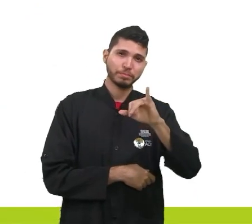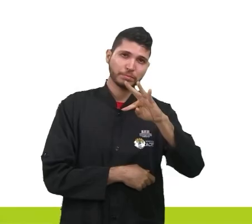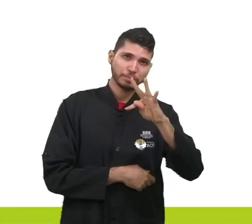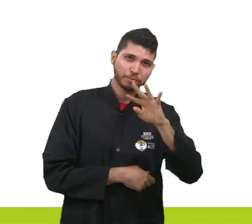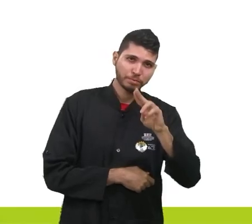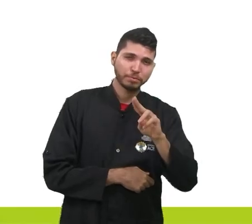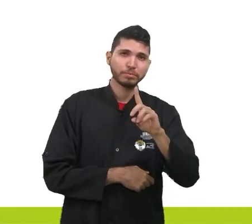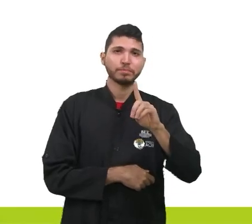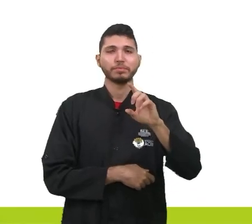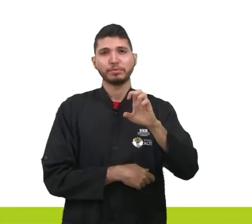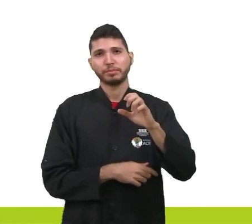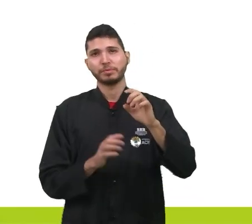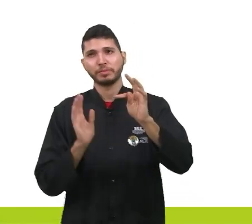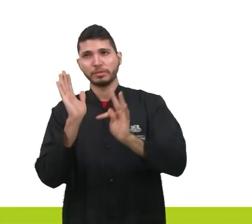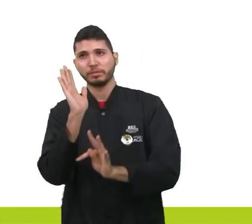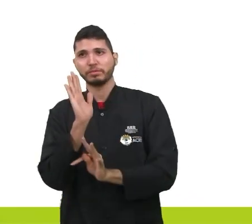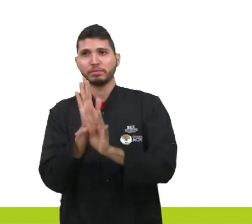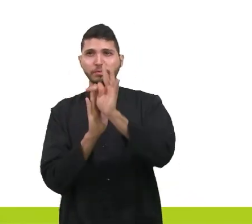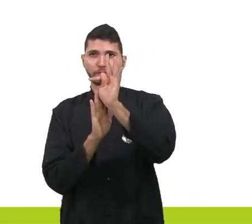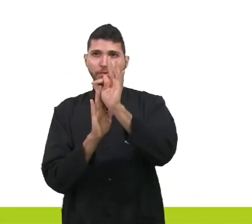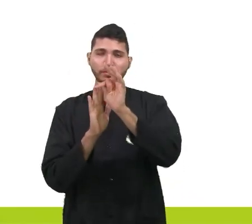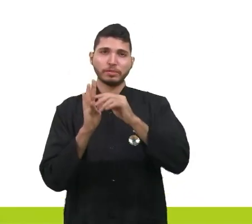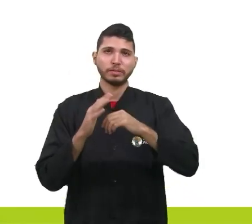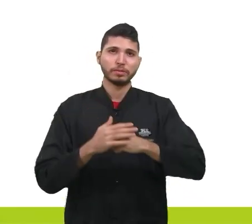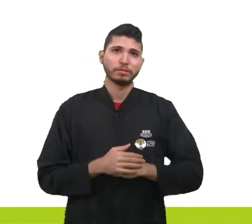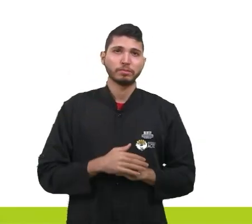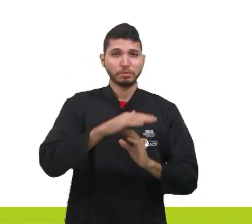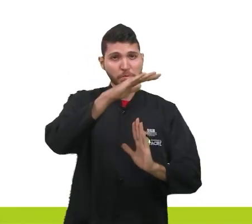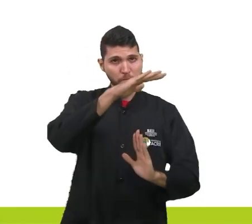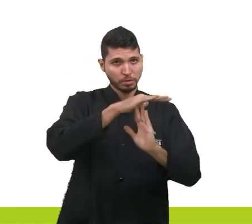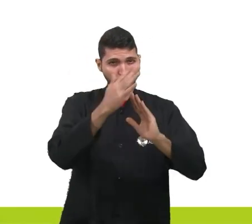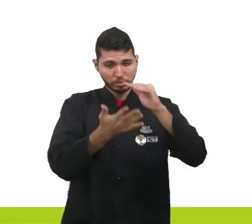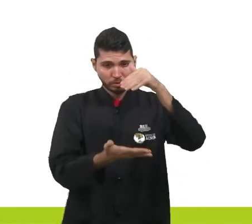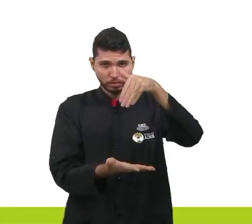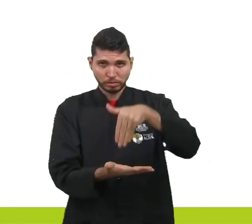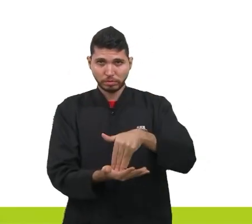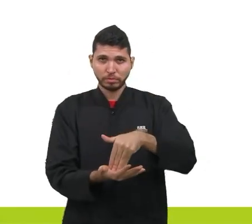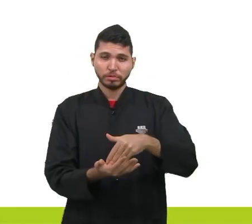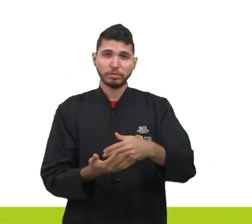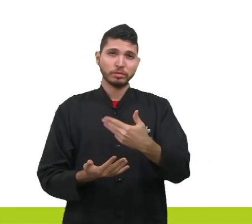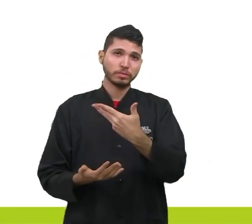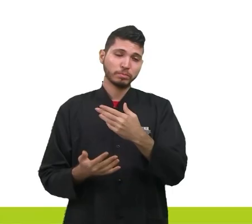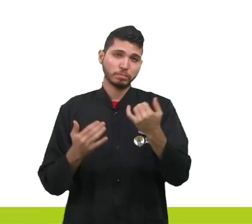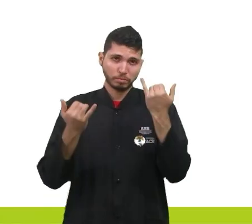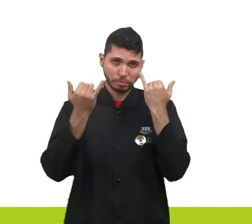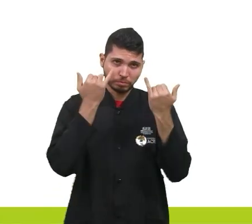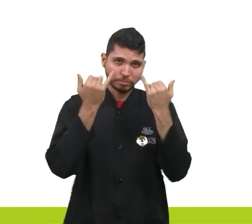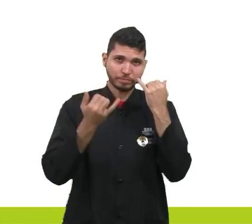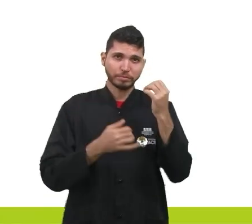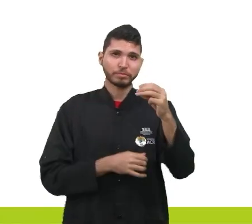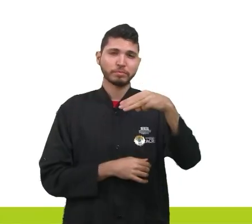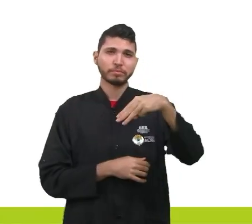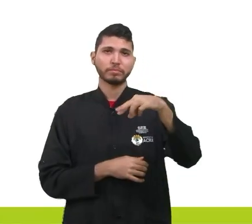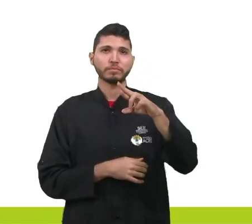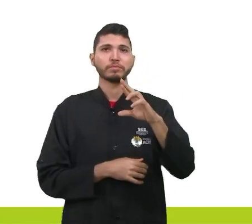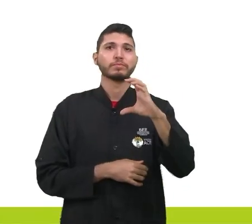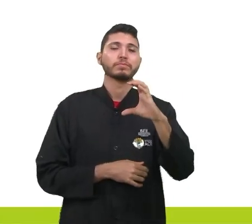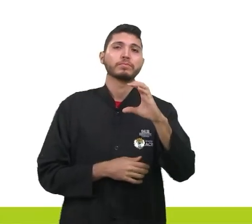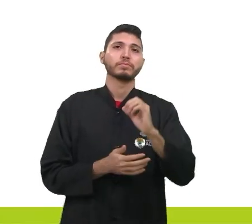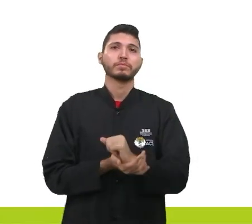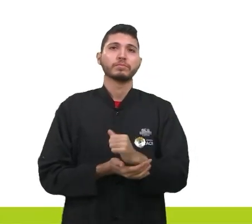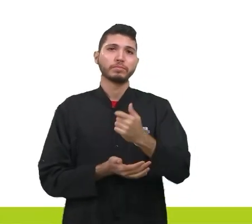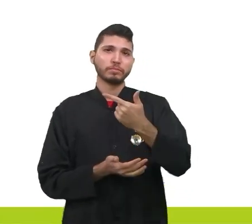pessoal, a gente tem um exemplo da temperatura máxima e mínima em março de 2008. em um determinado local e